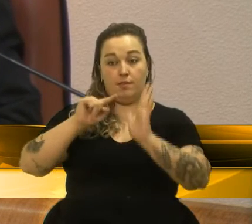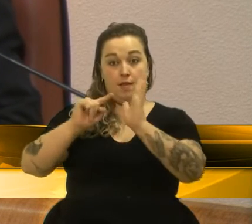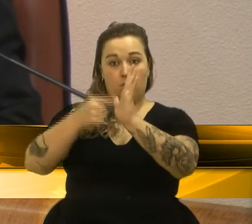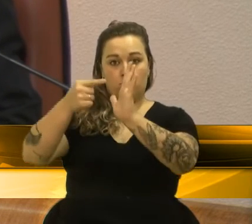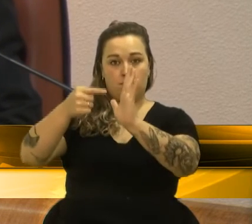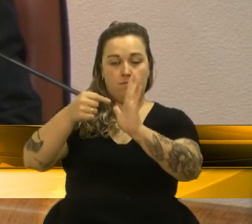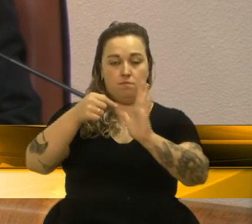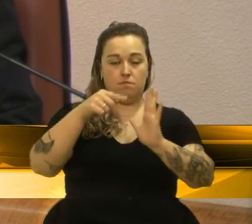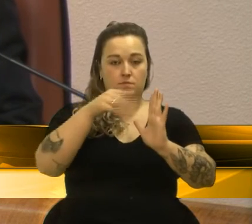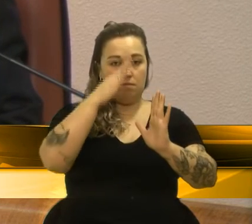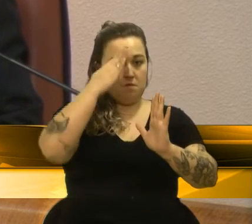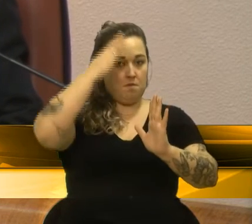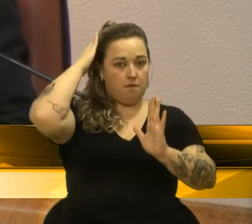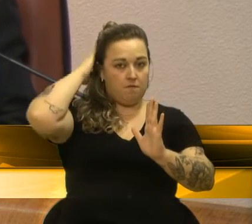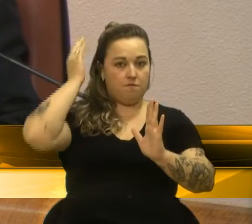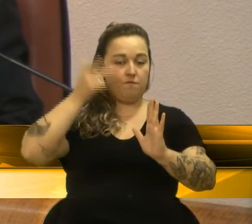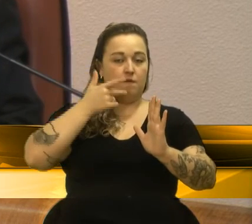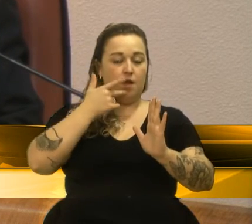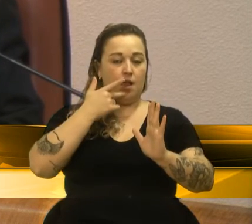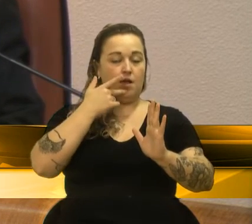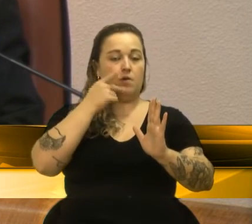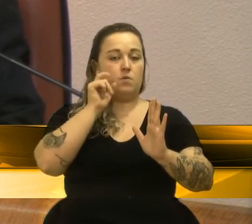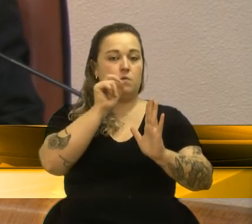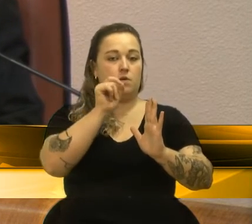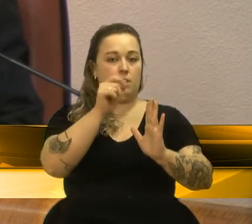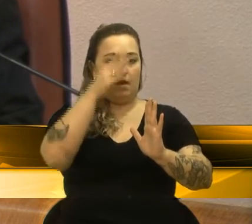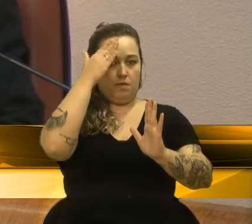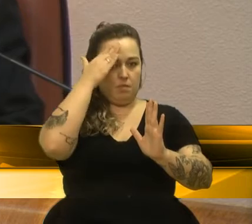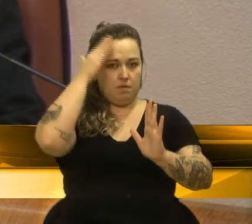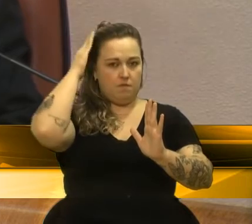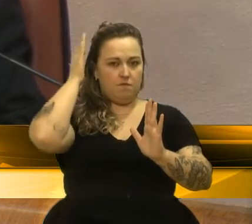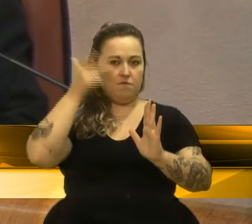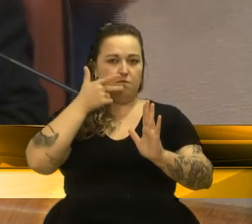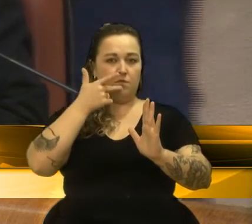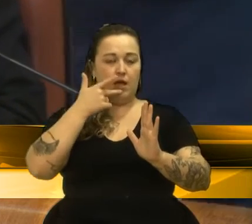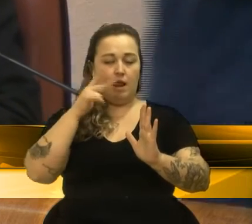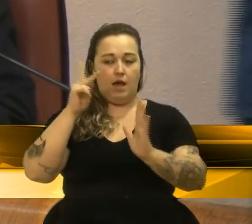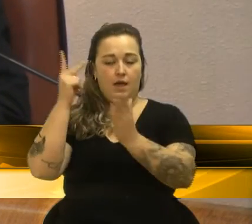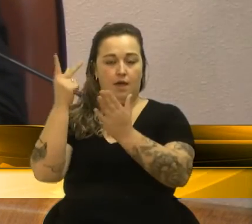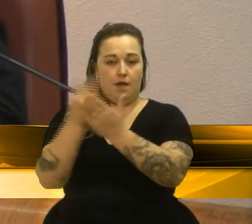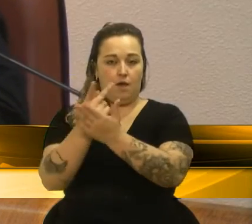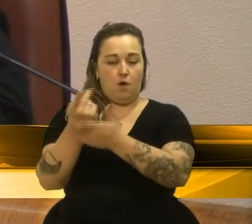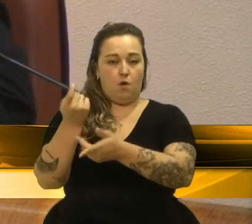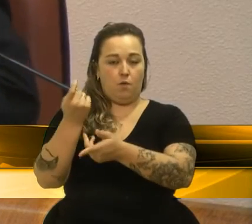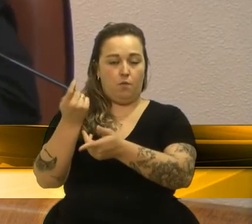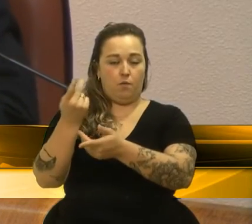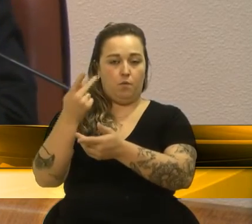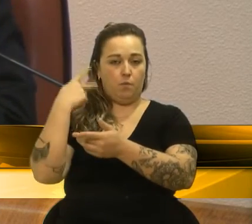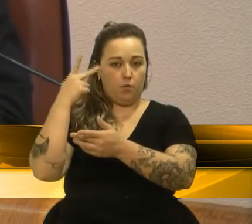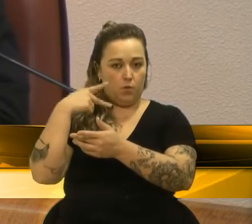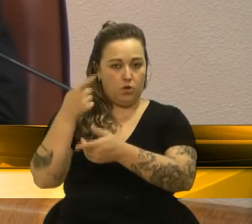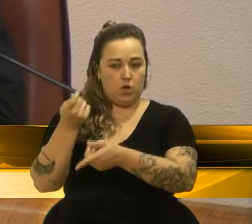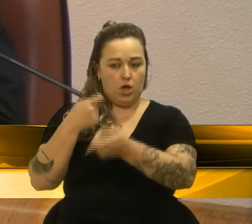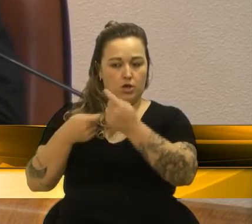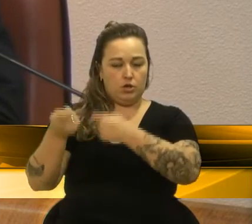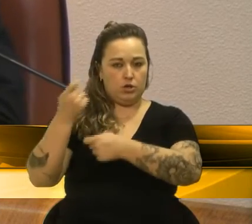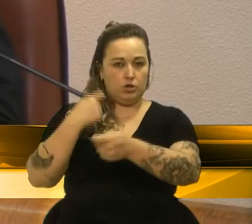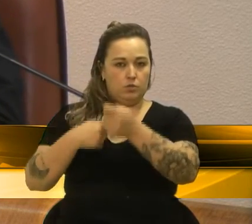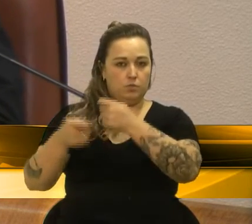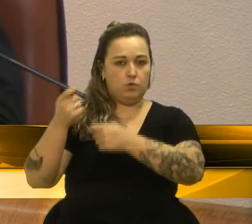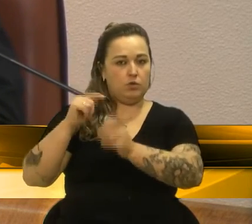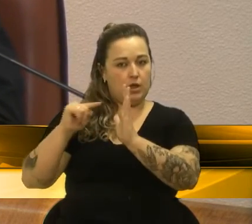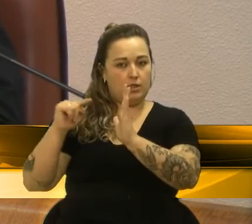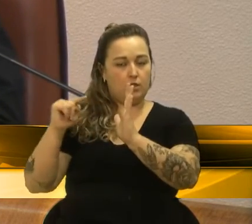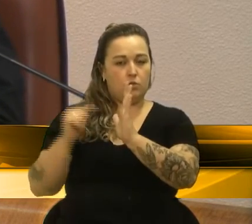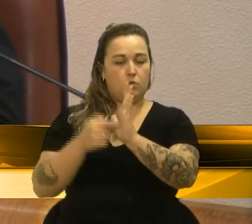denunciante imputa ao prefeito Daniel Antônio Guerra a prática da infração política administrativa contida no artigo 4º,